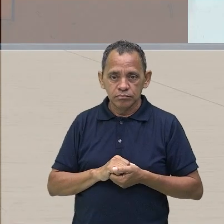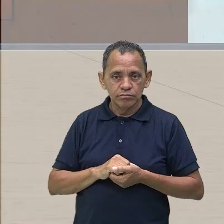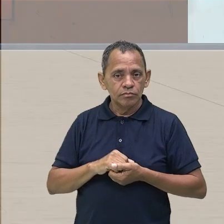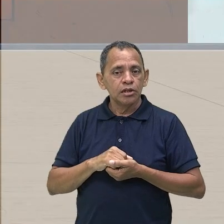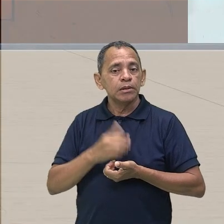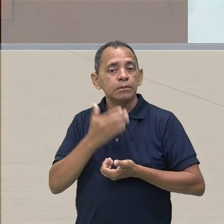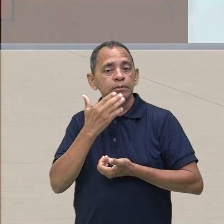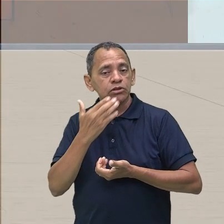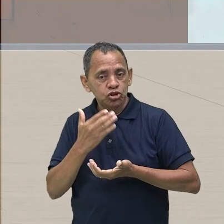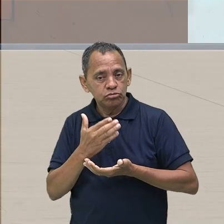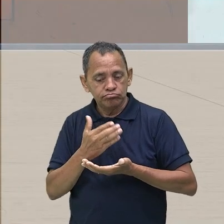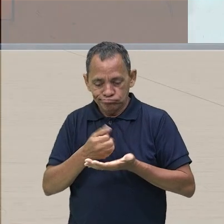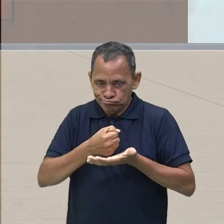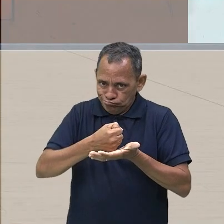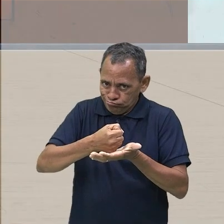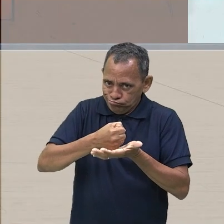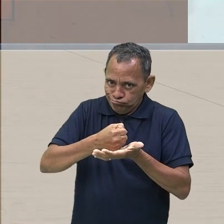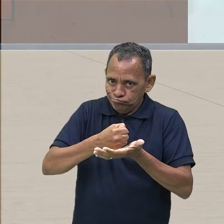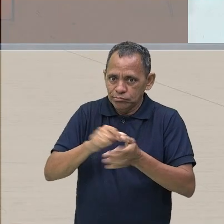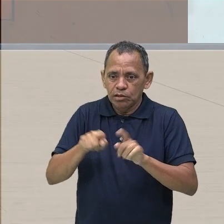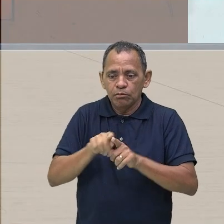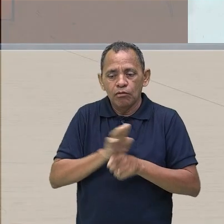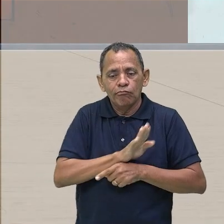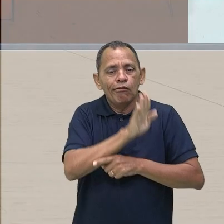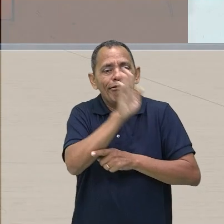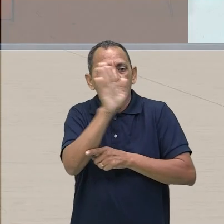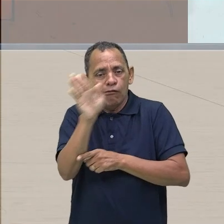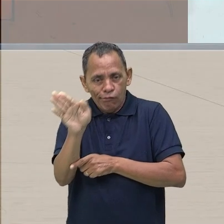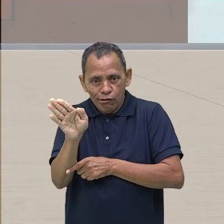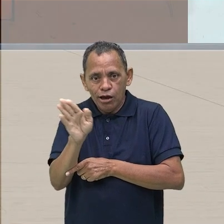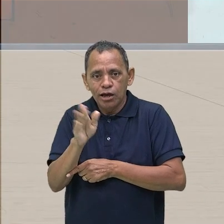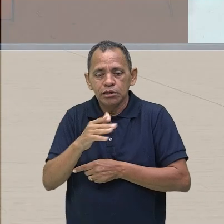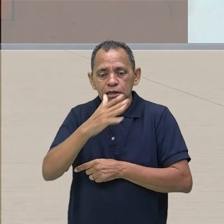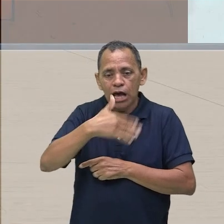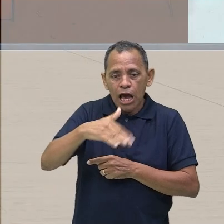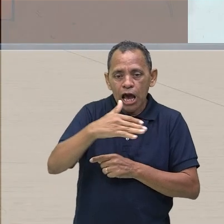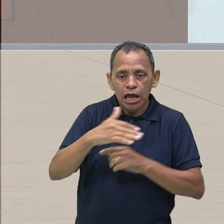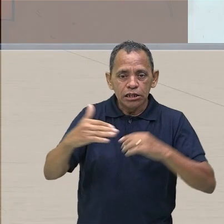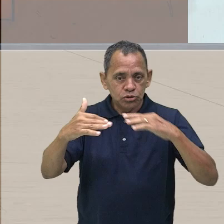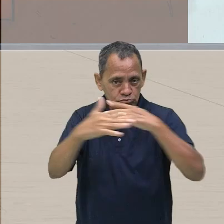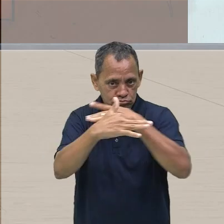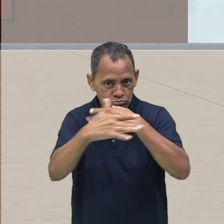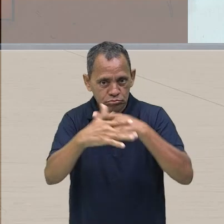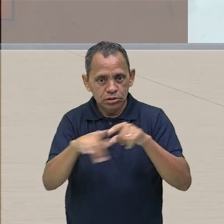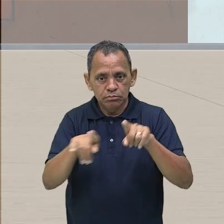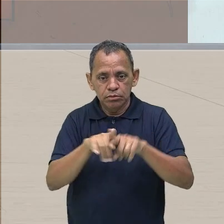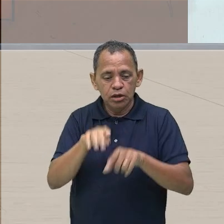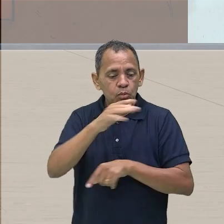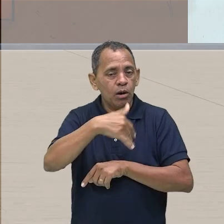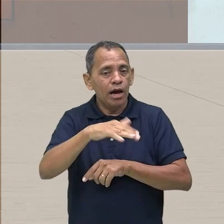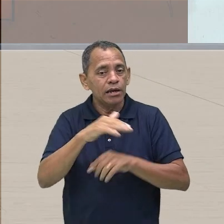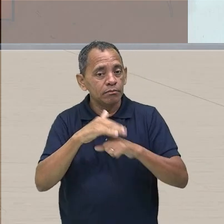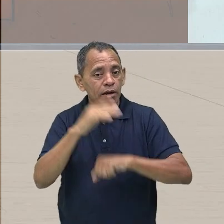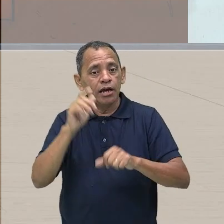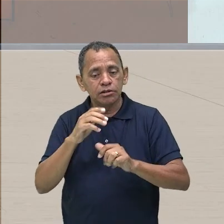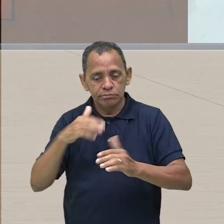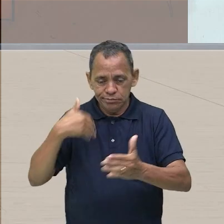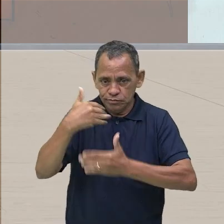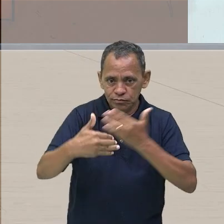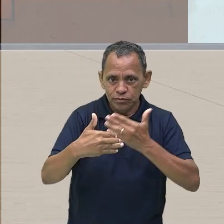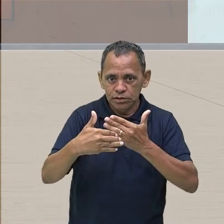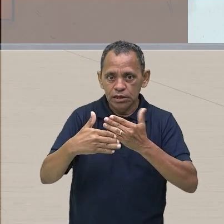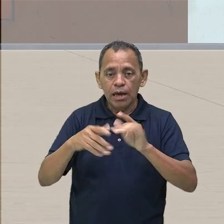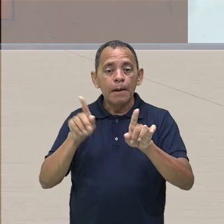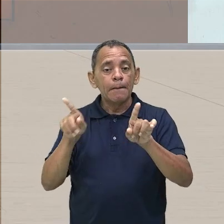centros urbanos. Então, a vila ela acaba sendo uma área um pouco mais desenvolvida naquele local, porém não tem